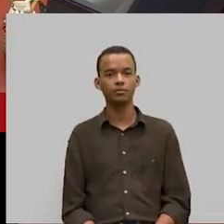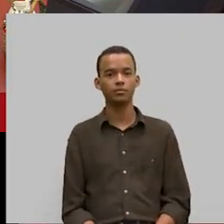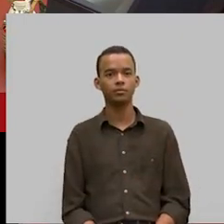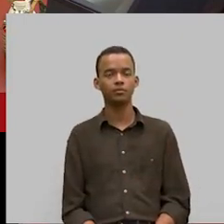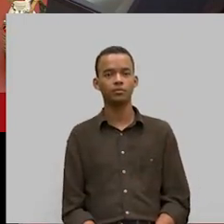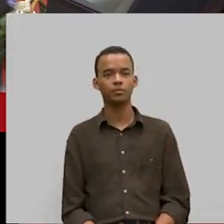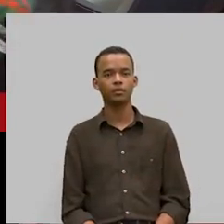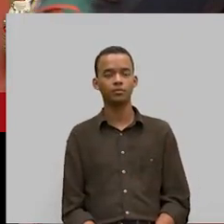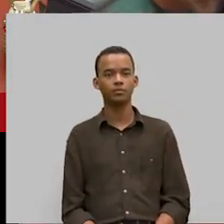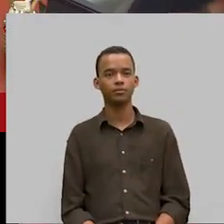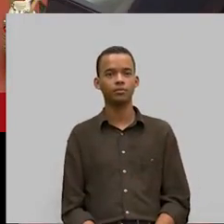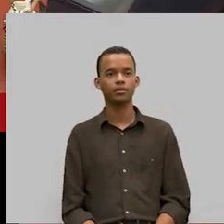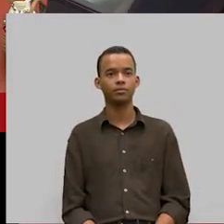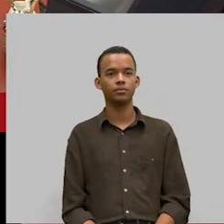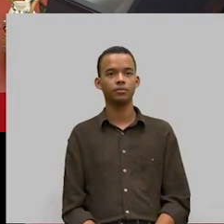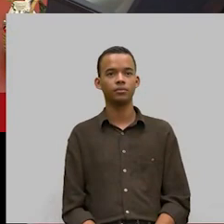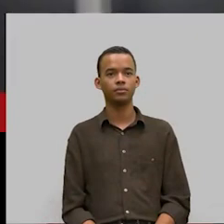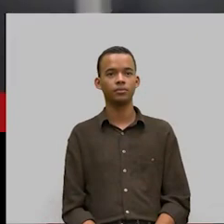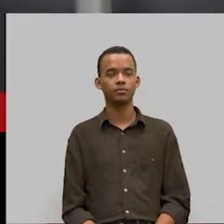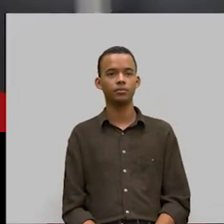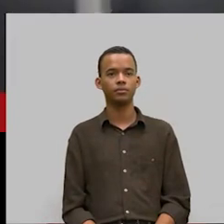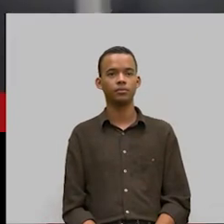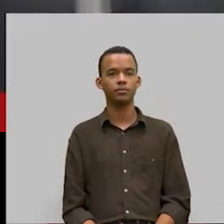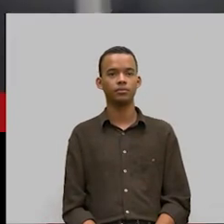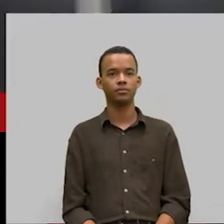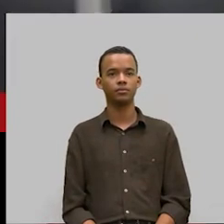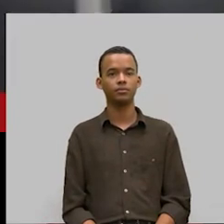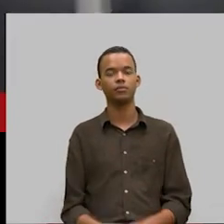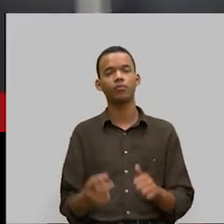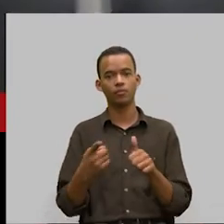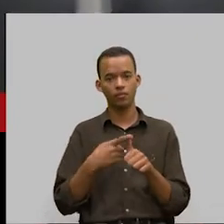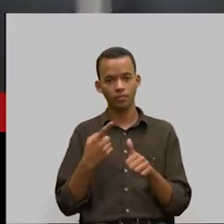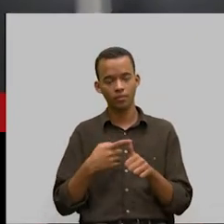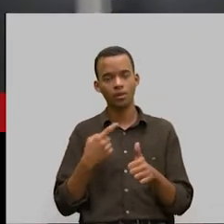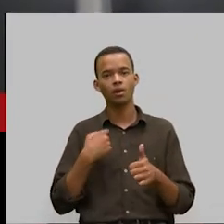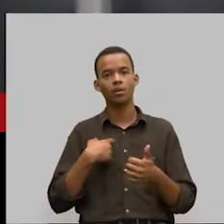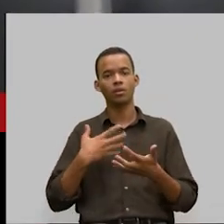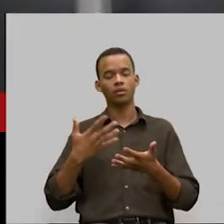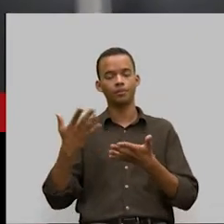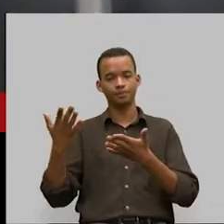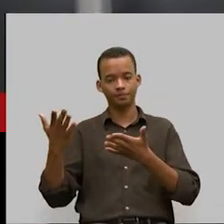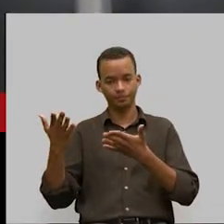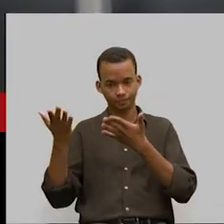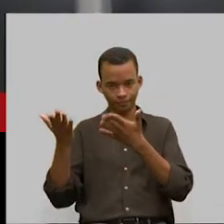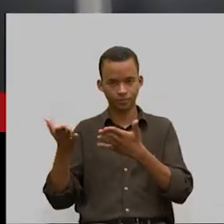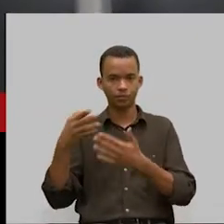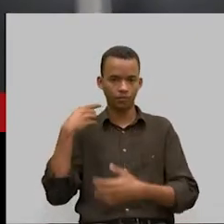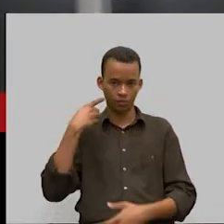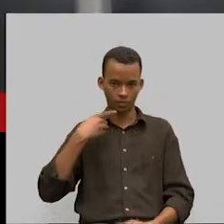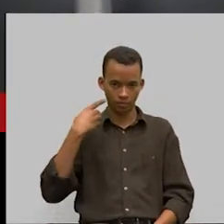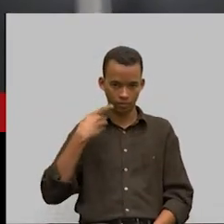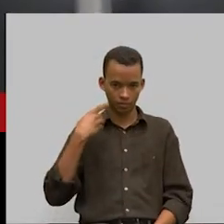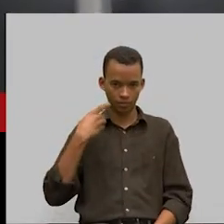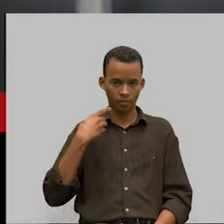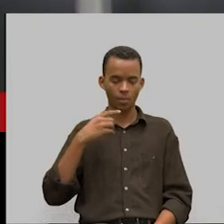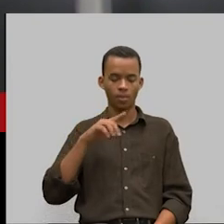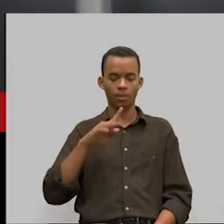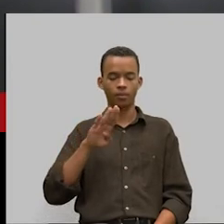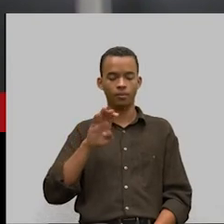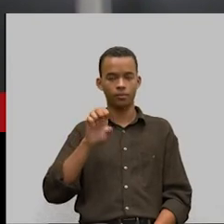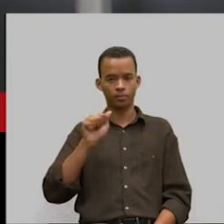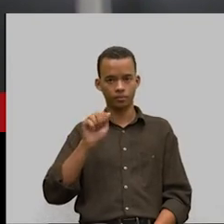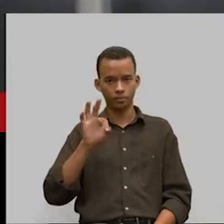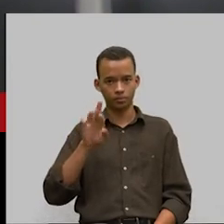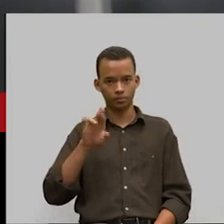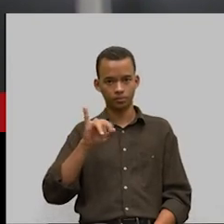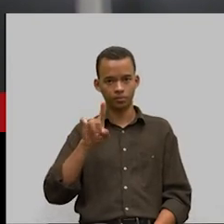eh em primeiro lugar gostaria de pedir a presidente Beatriz cirqueira a liberdade de